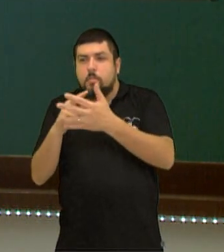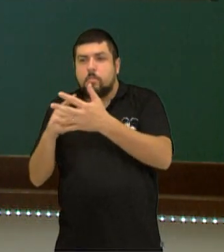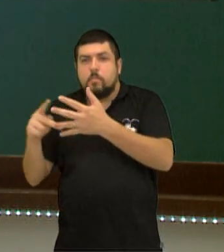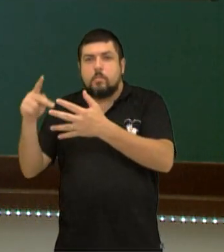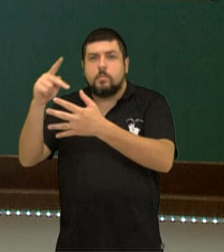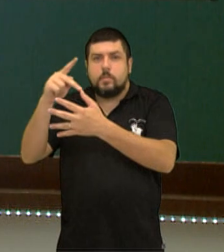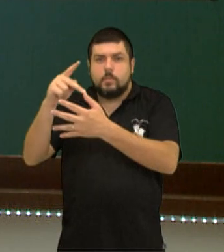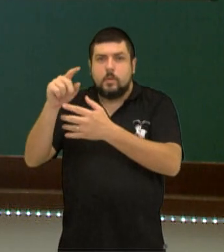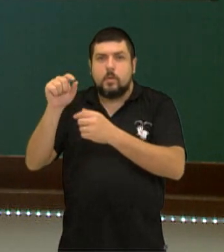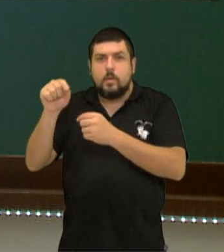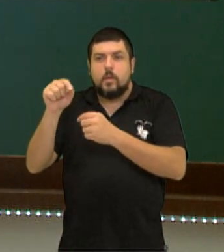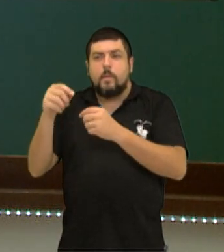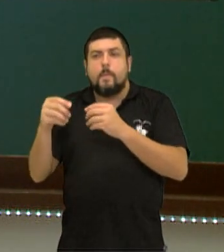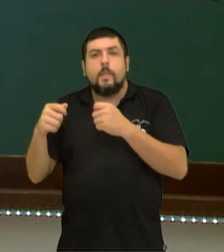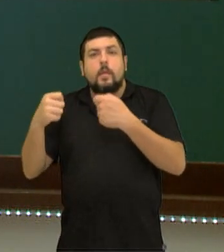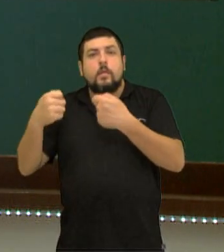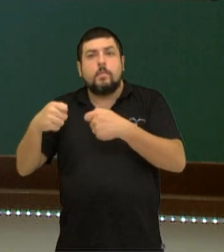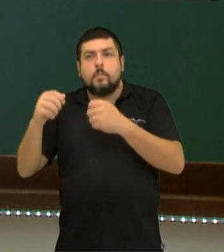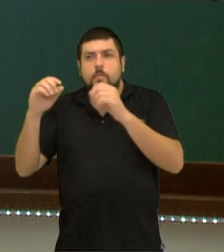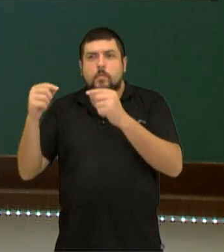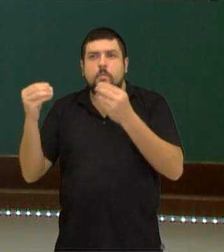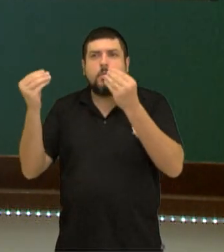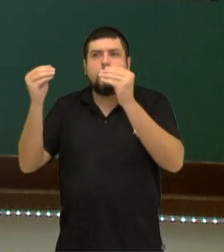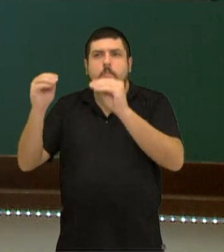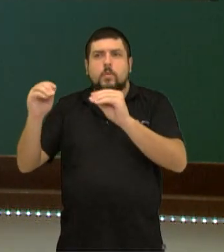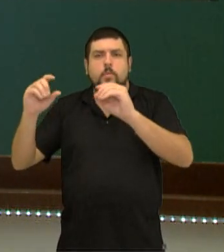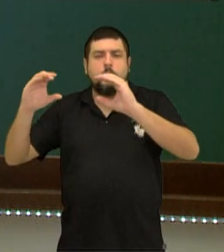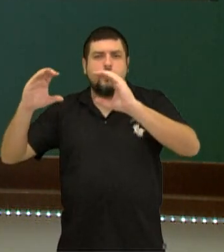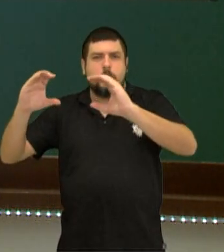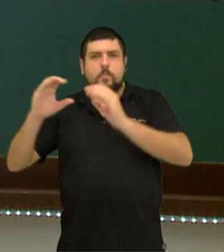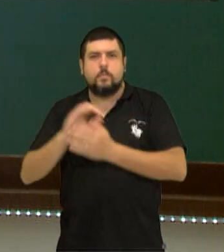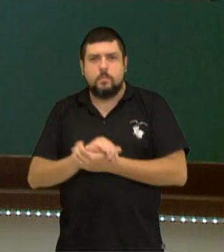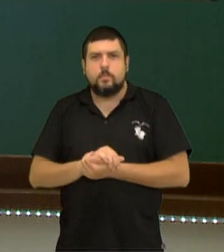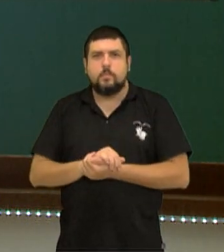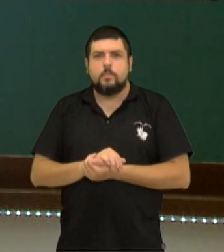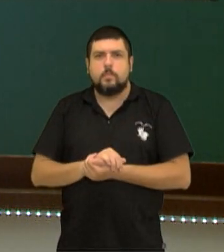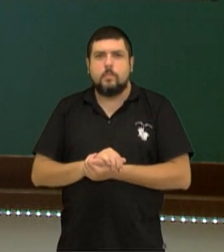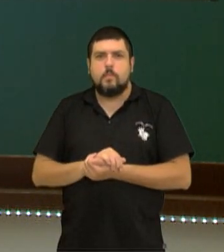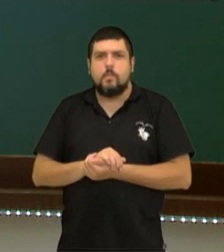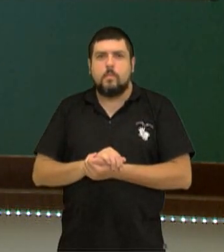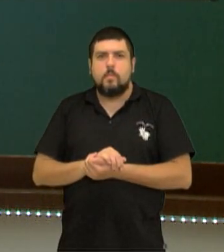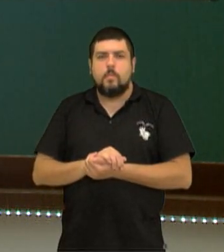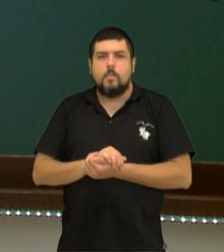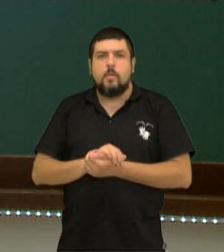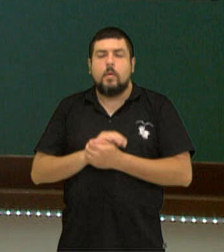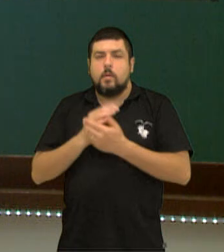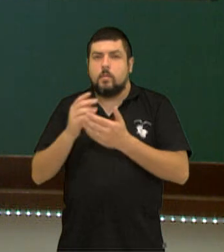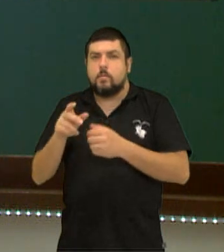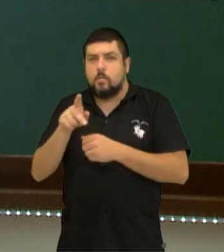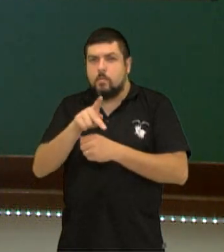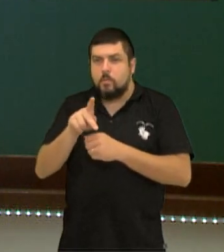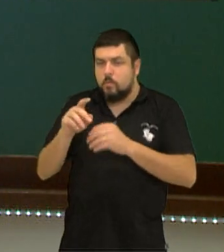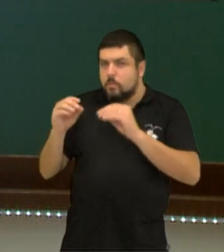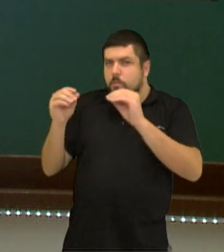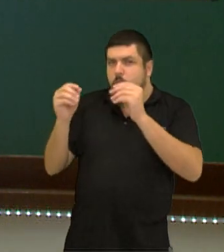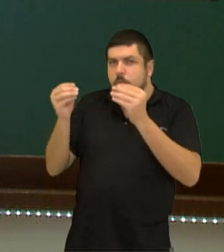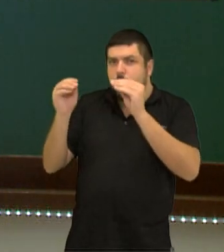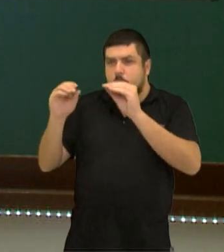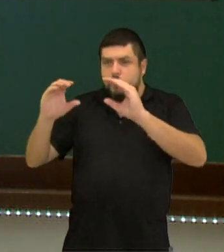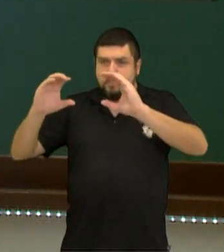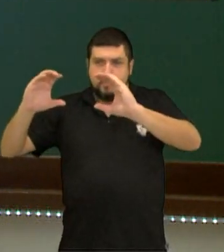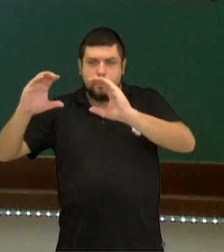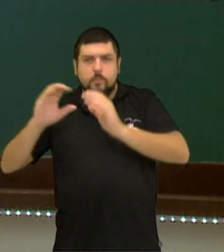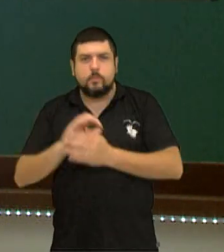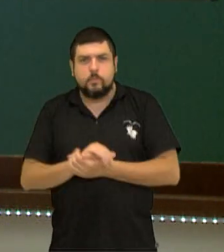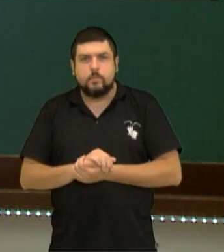devo colocá-la entre parênteses, ok? Então, por isso que a professora colocou entre parênteses, porque ele está sendo